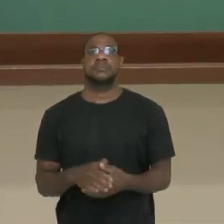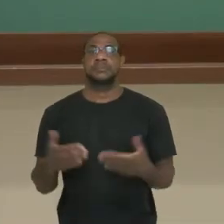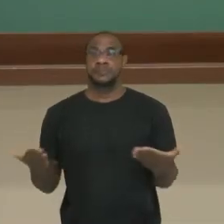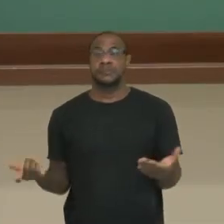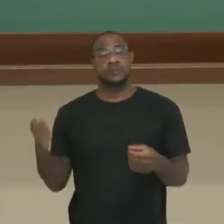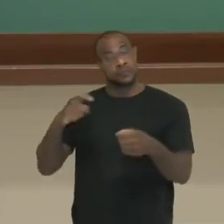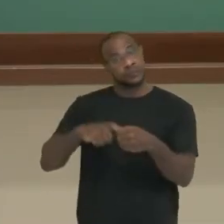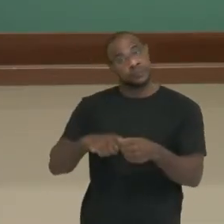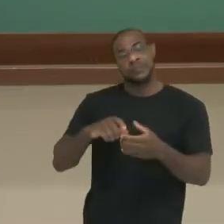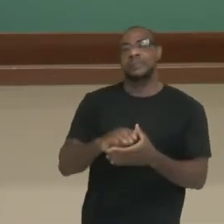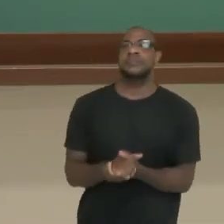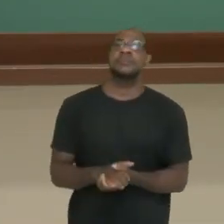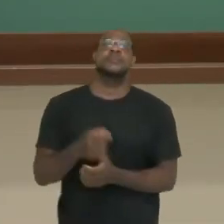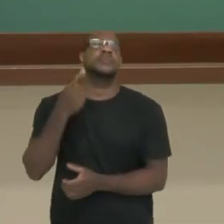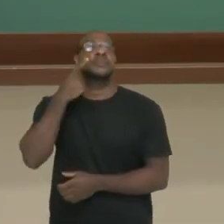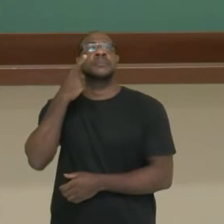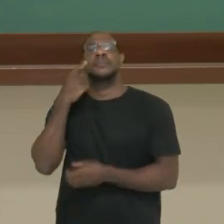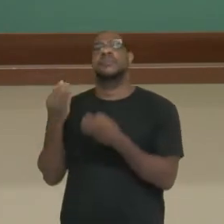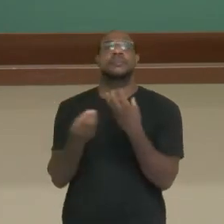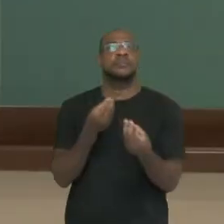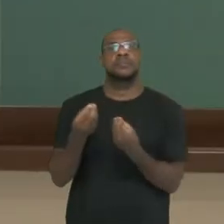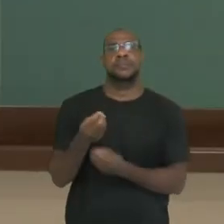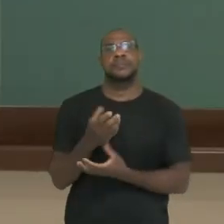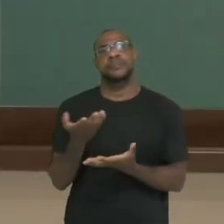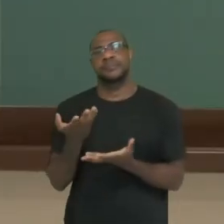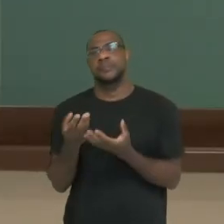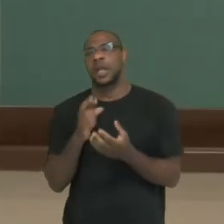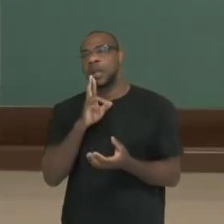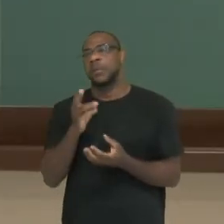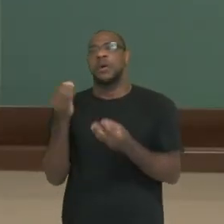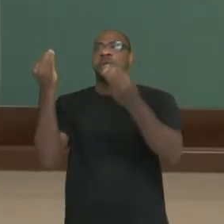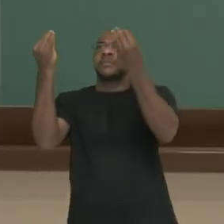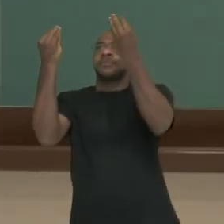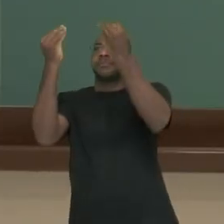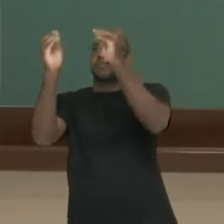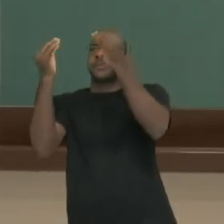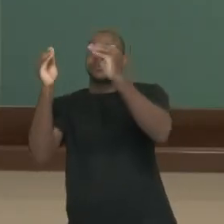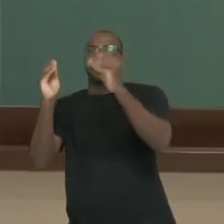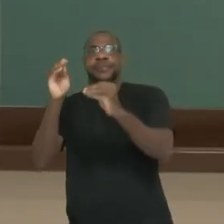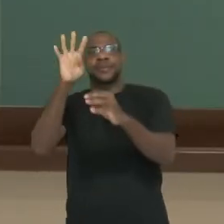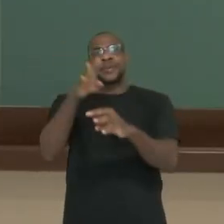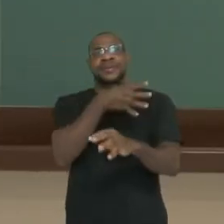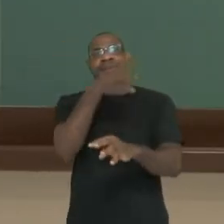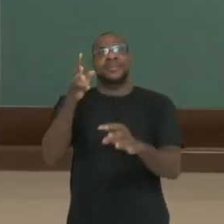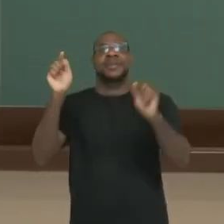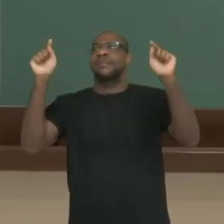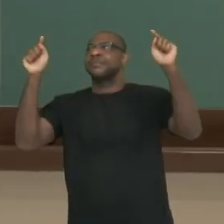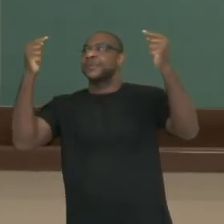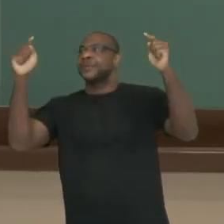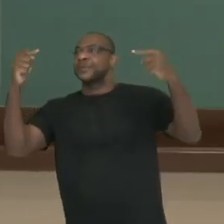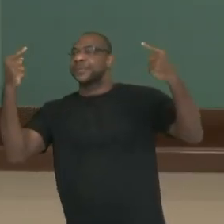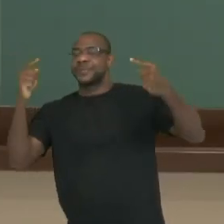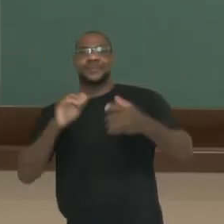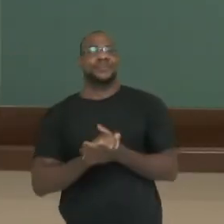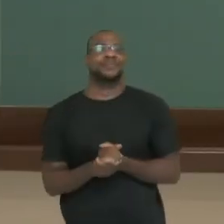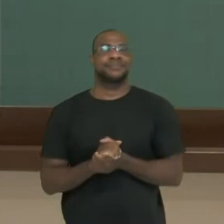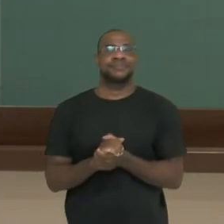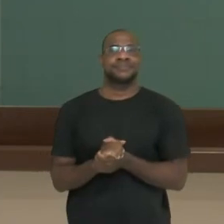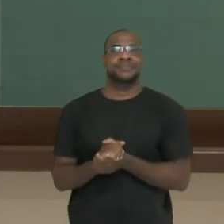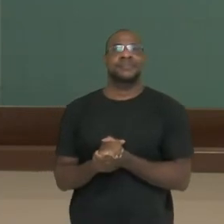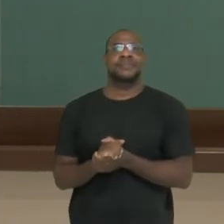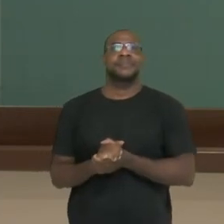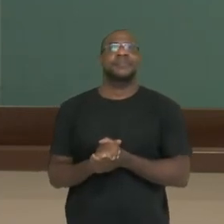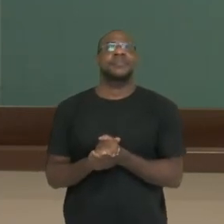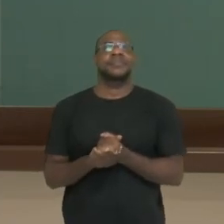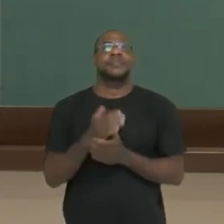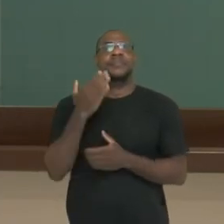Retornando então, pessoal, vamos ver como ficou o preenchimento da nossa tabela, para a gente compreender melhor quais são os elementos composicionais da carta de solicitação.